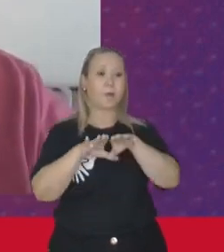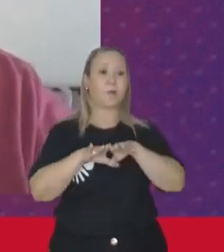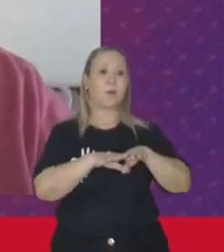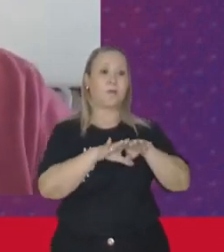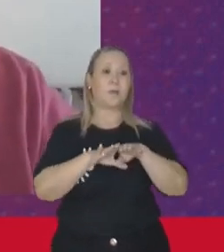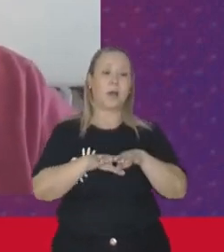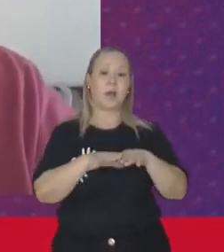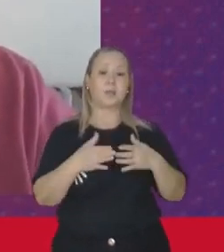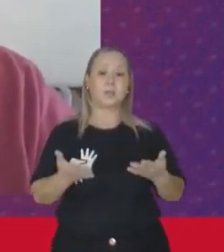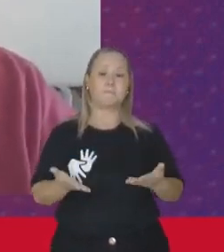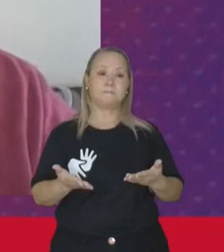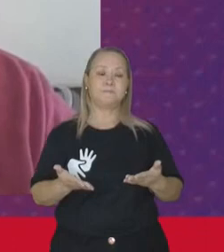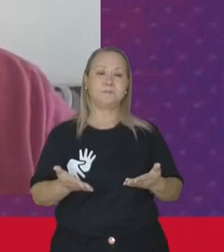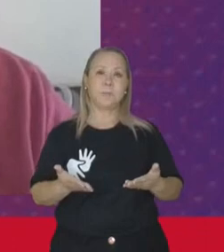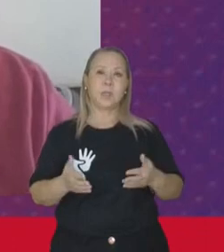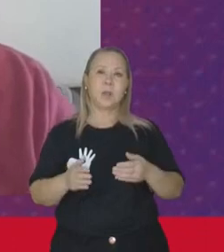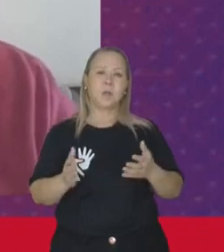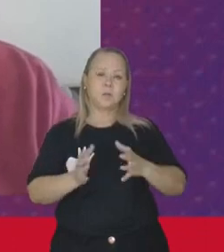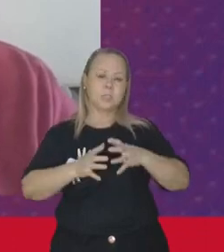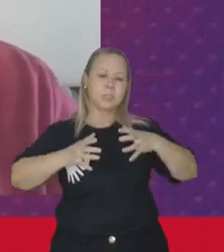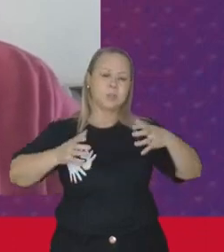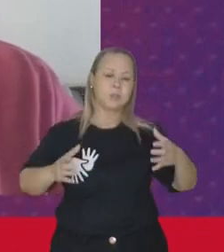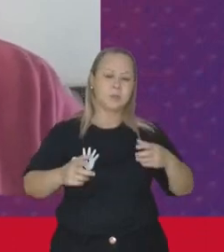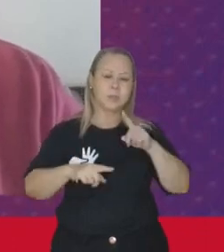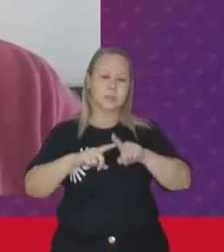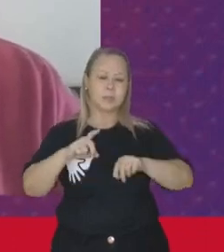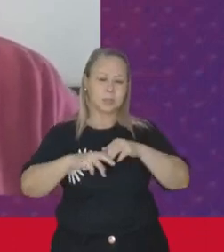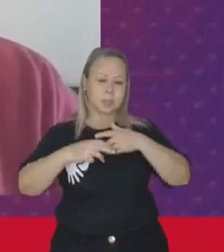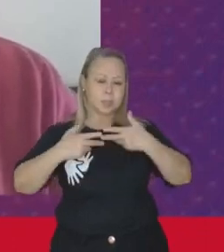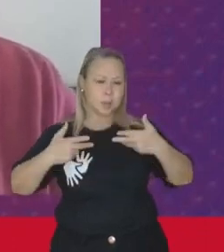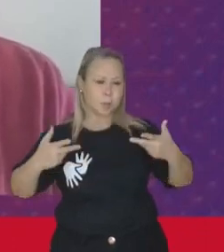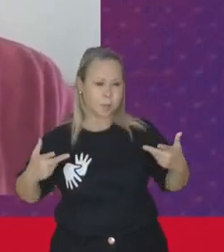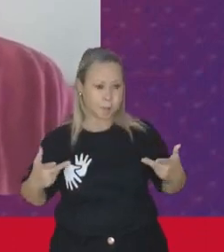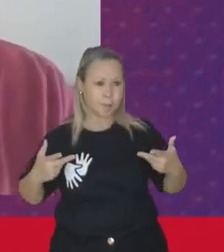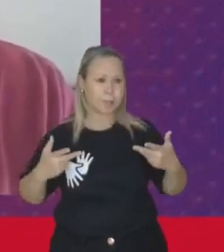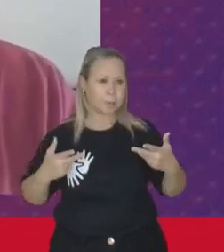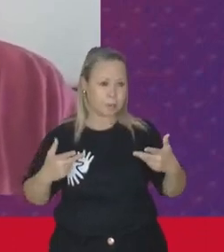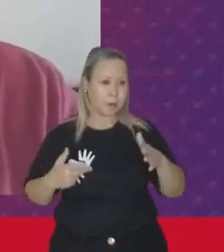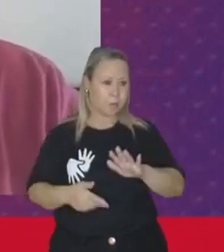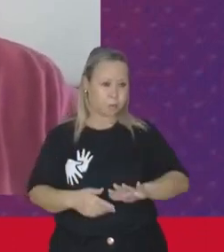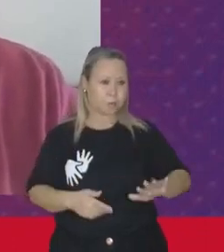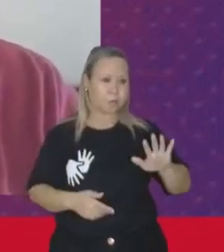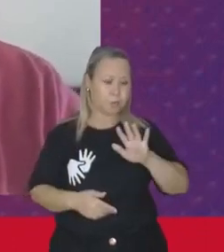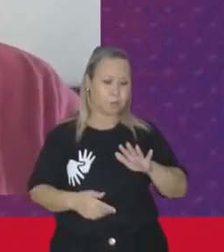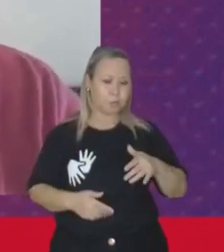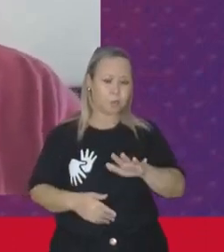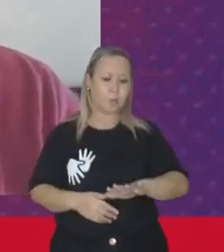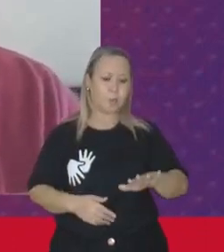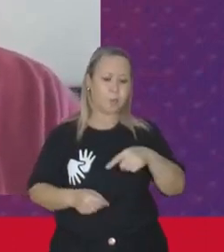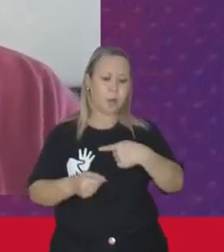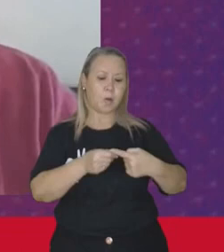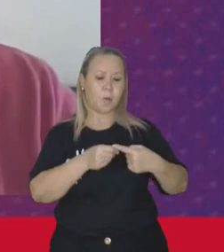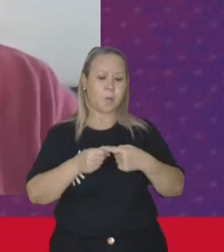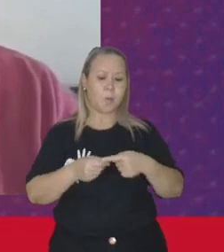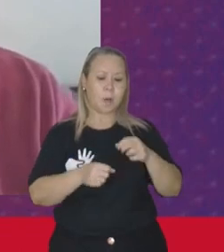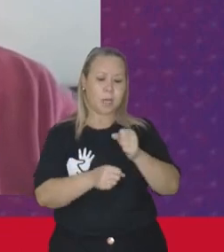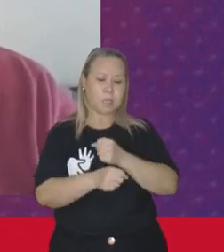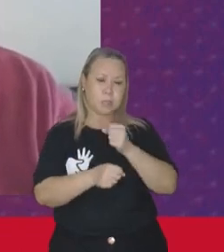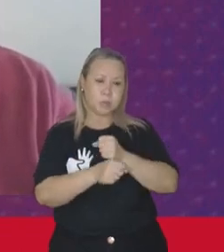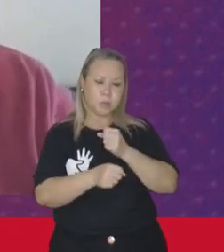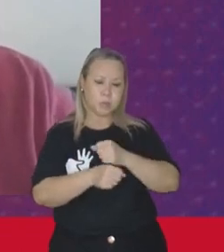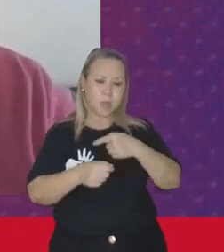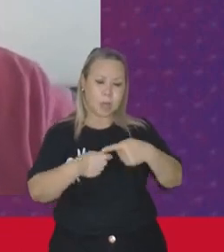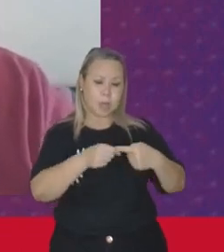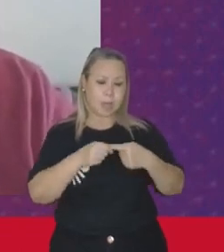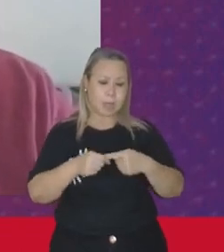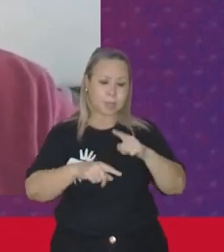uma dimensão material, né, que é como o meio urbano é construído, a cidade